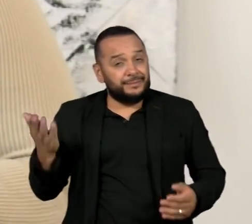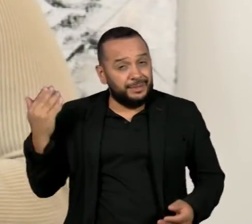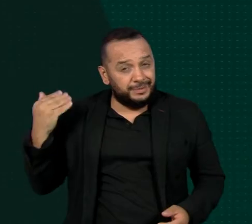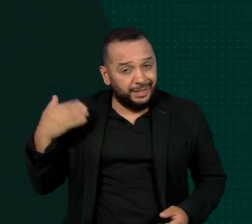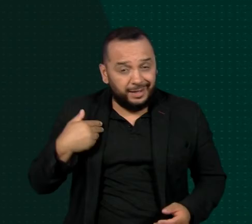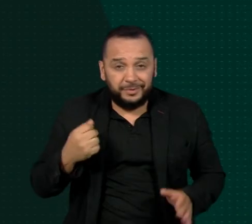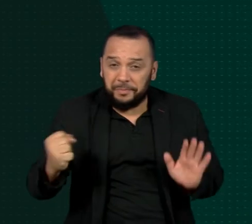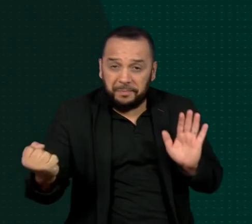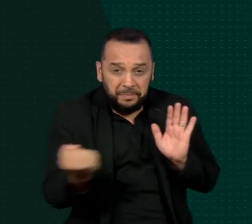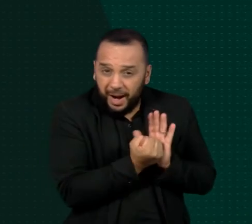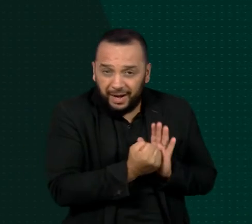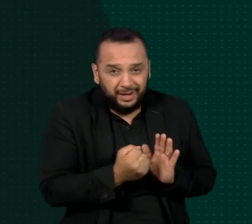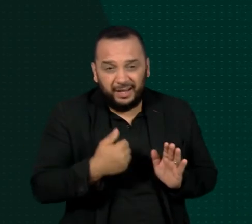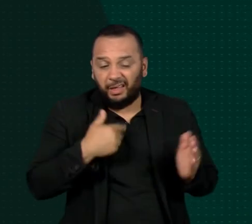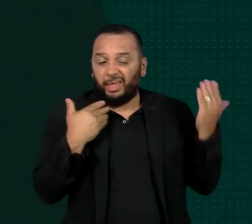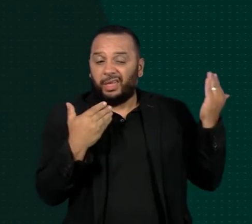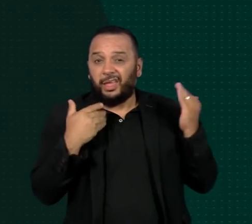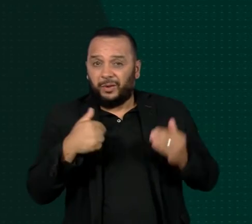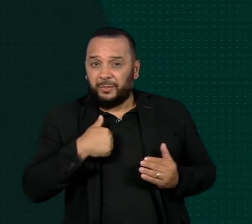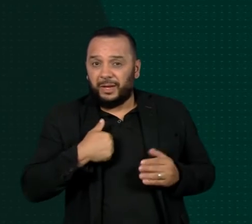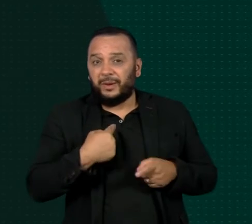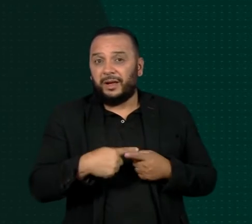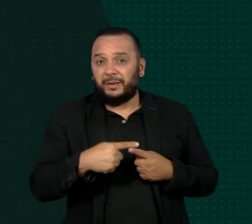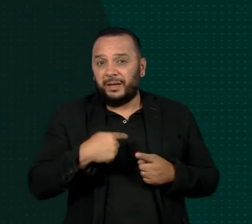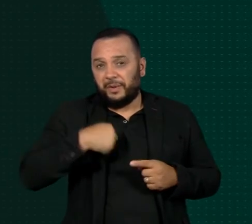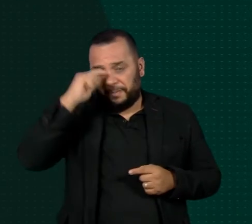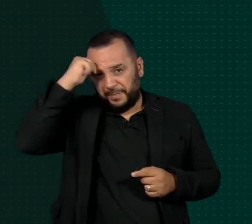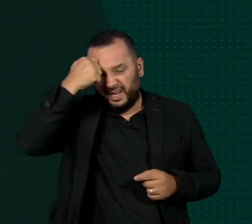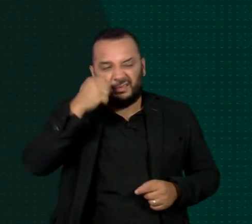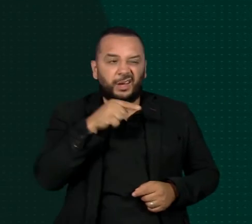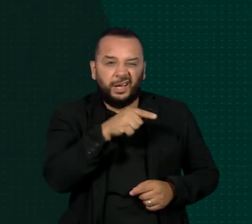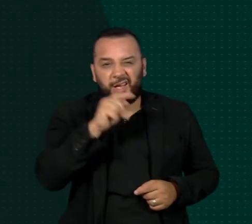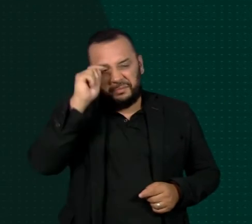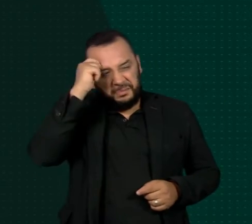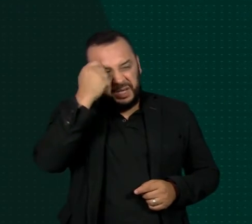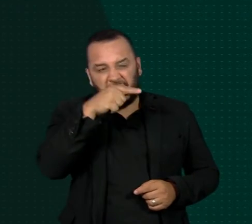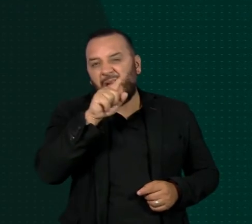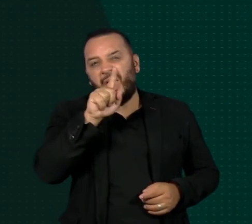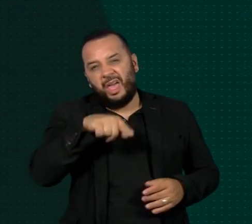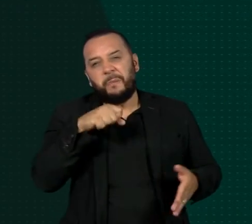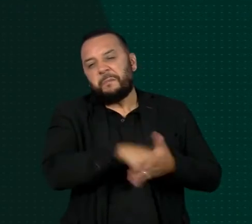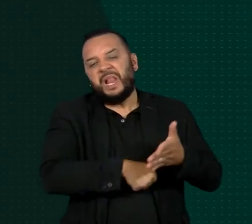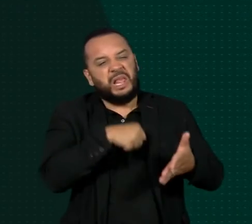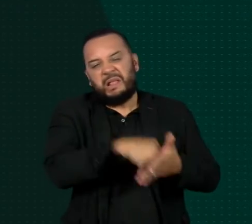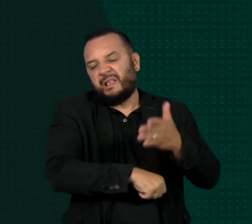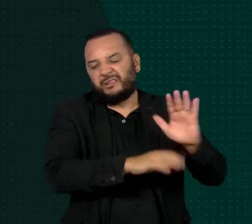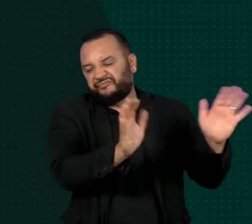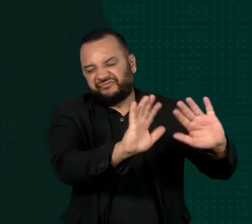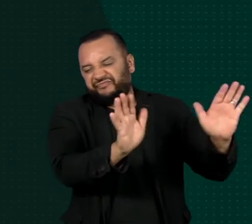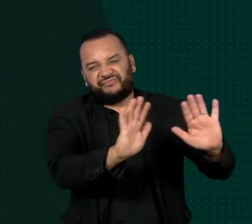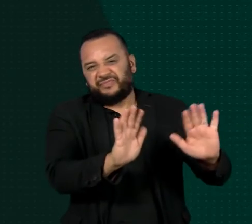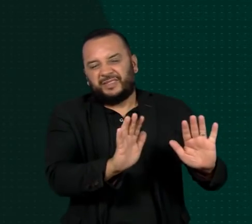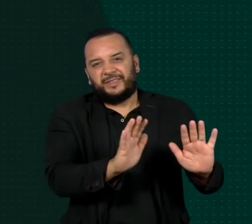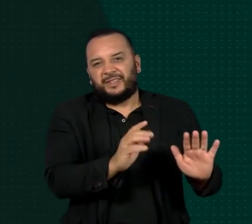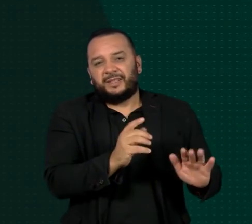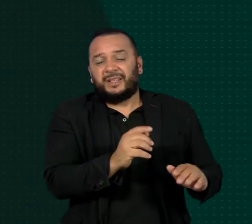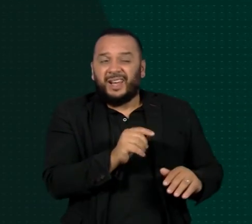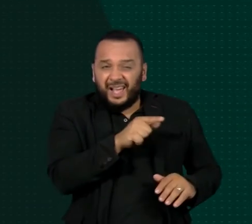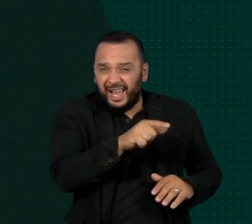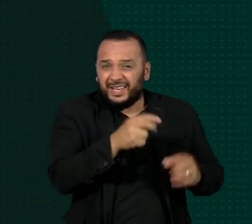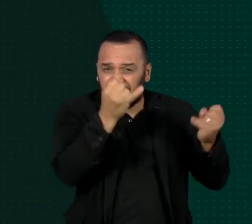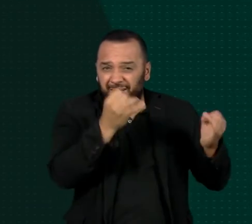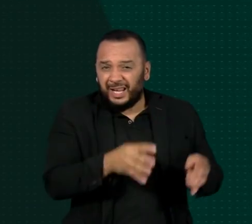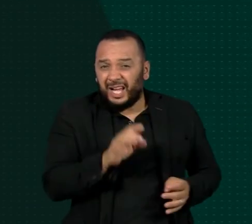influenciador preto, porque, deve ser só mais uma militante. Ou, será que ela fala só de